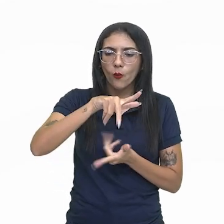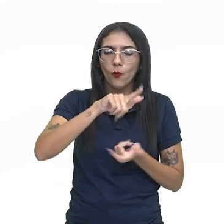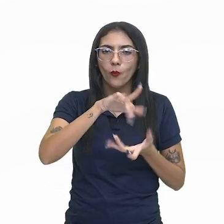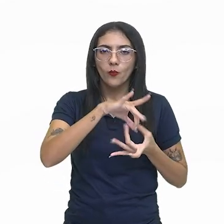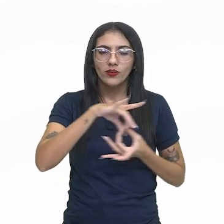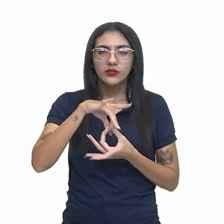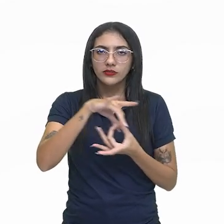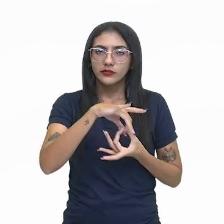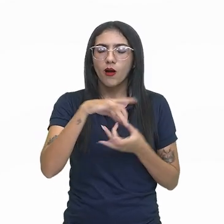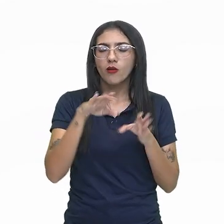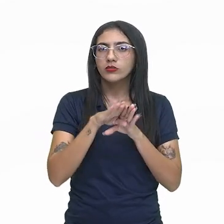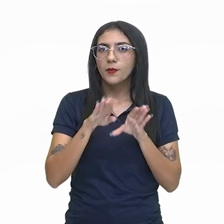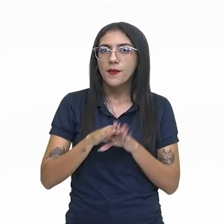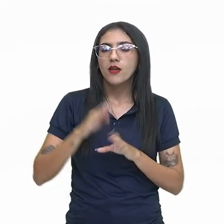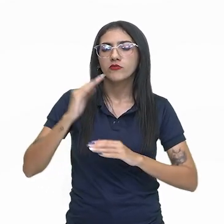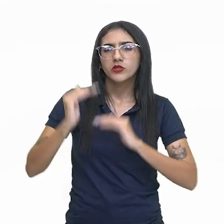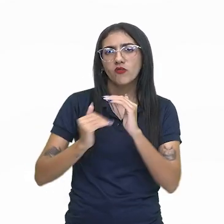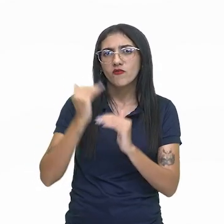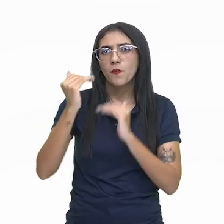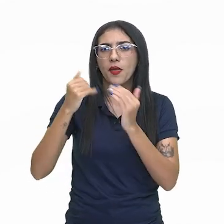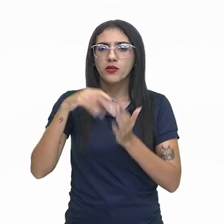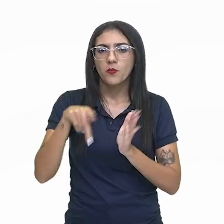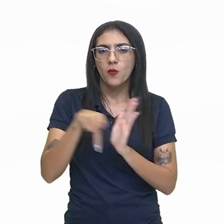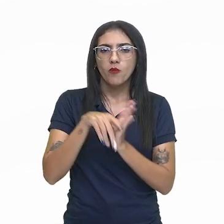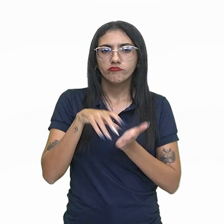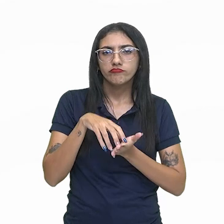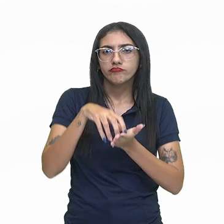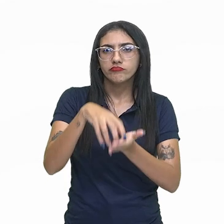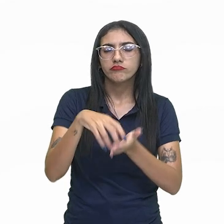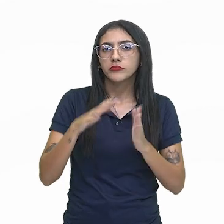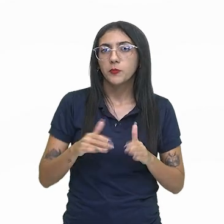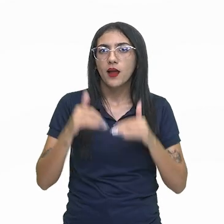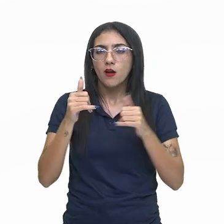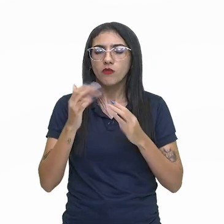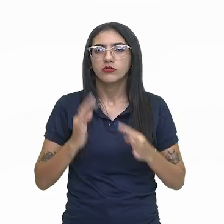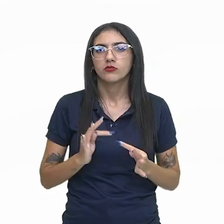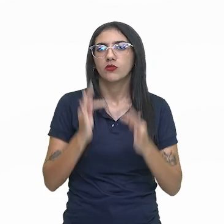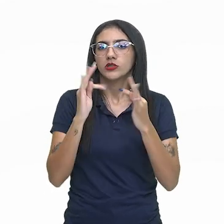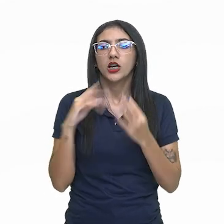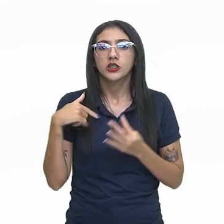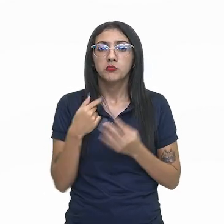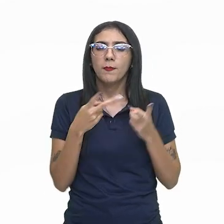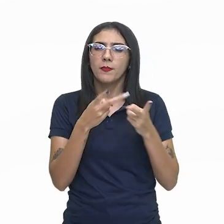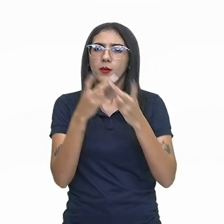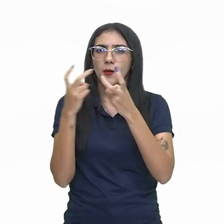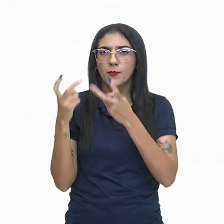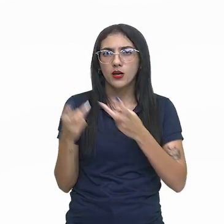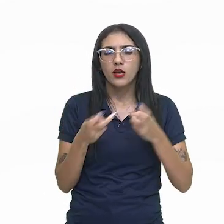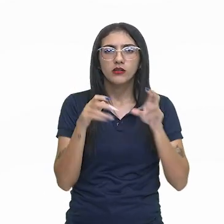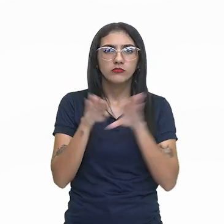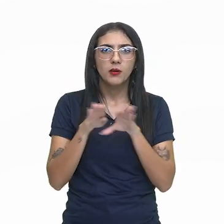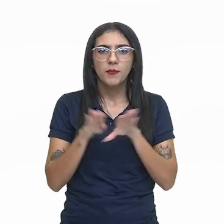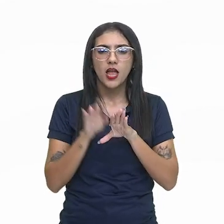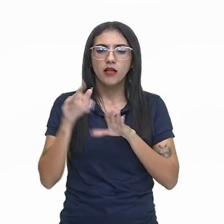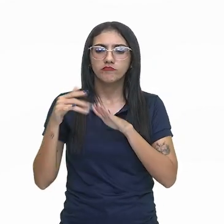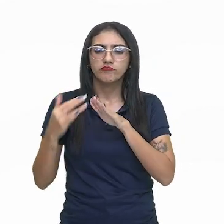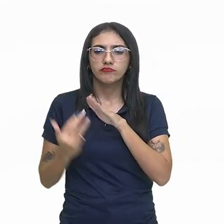né, com o desenvolvimento dos meios de transporte, a gente passa aí a observar esse fluxo